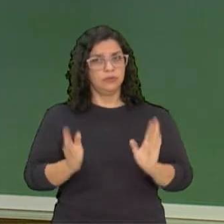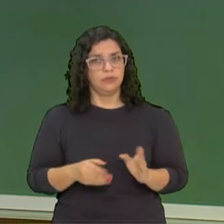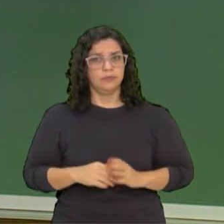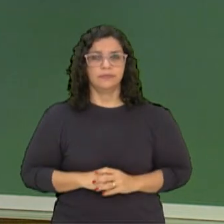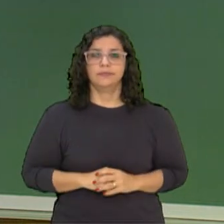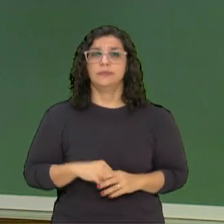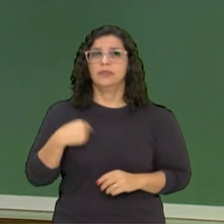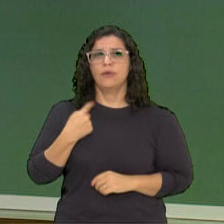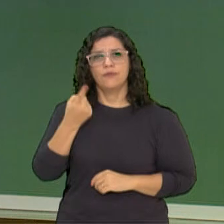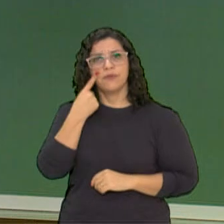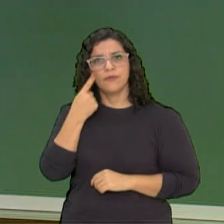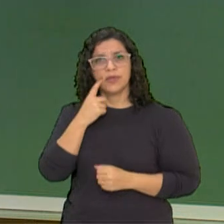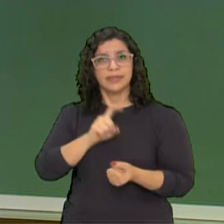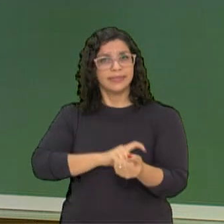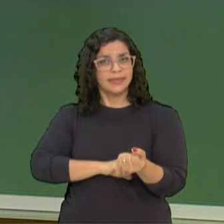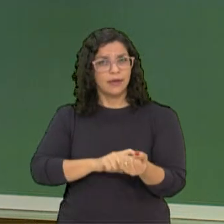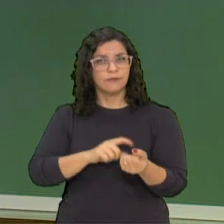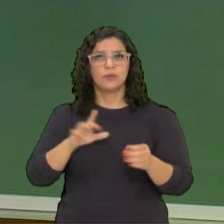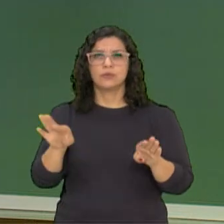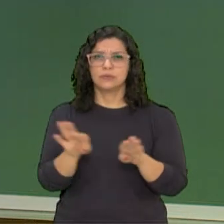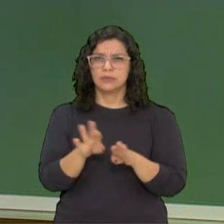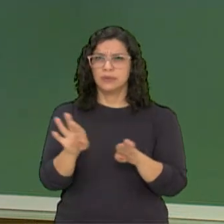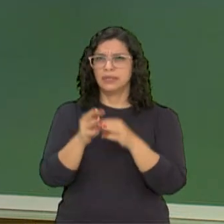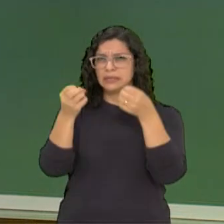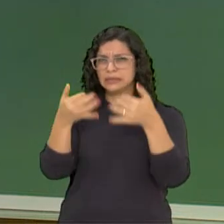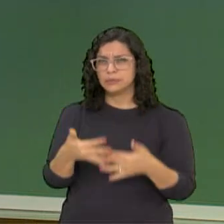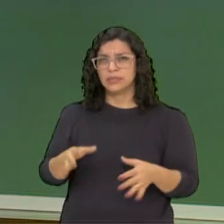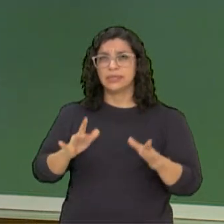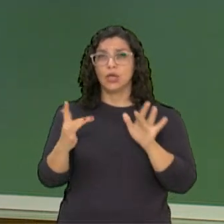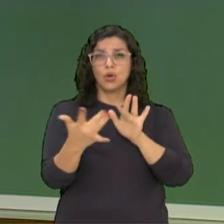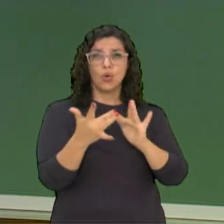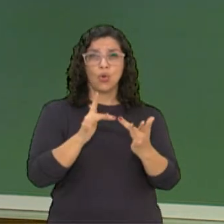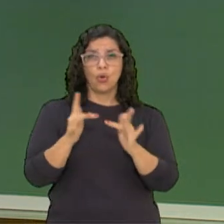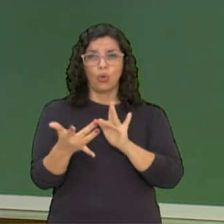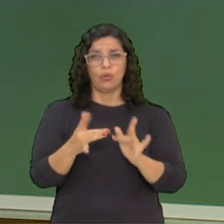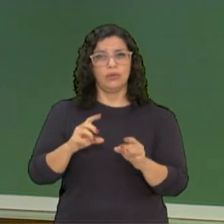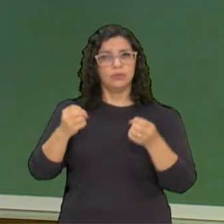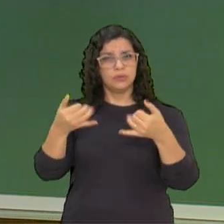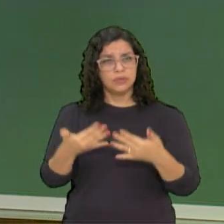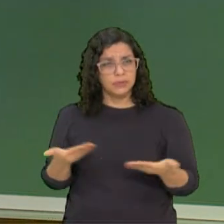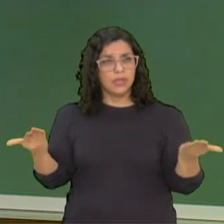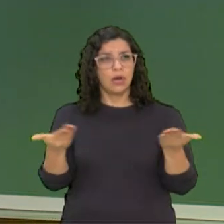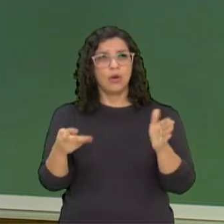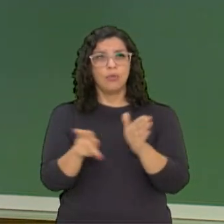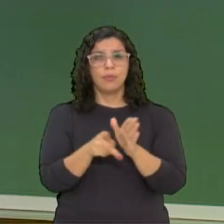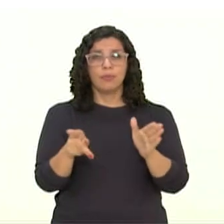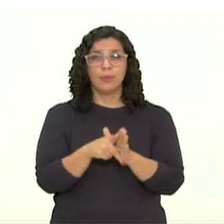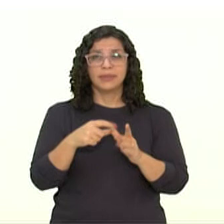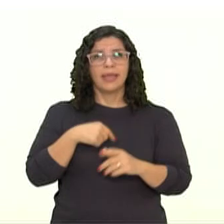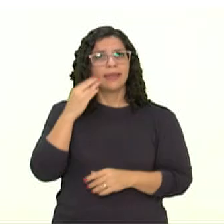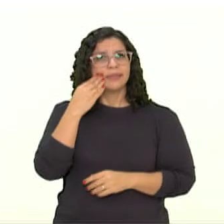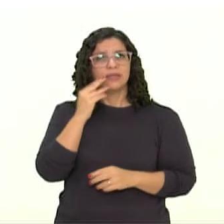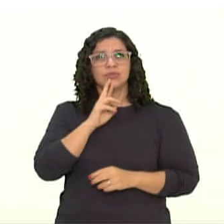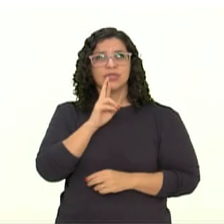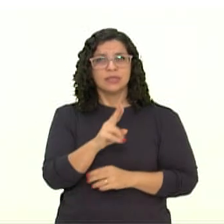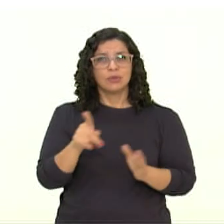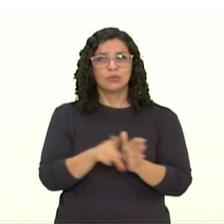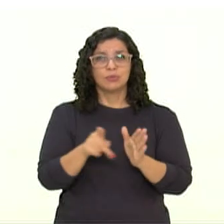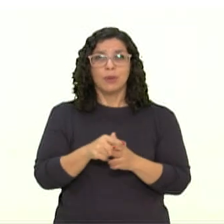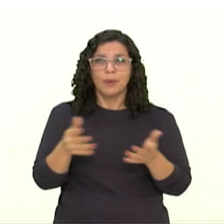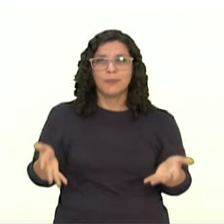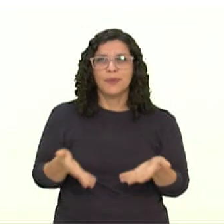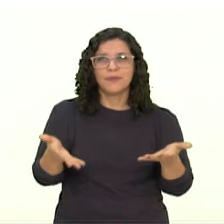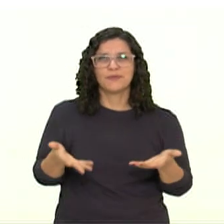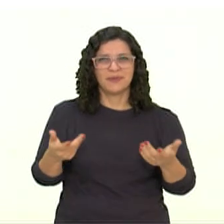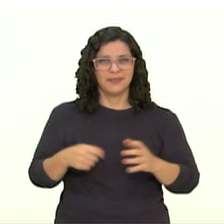tá? Tecido nervoso é um tecido que faz comunicação, que recebe, interpreta e responde a estímulos,